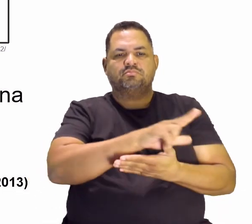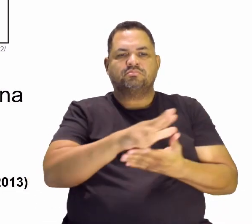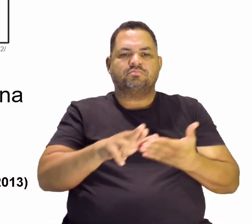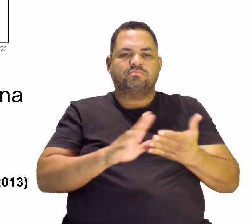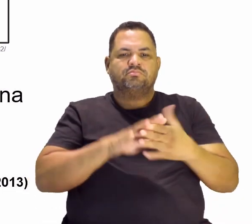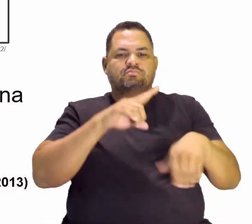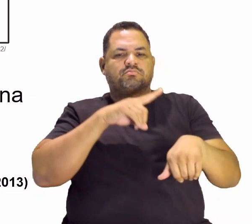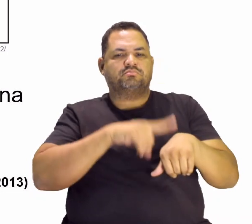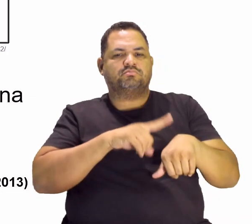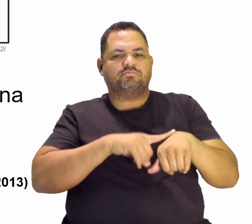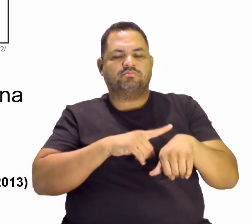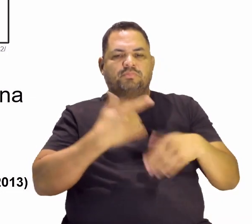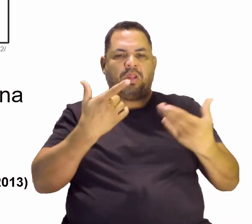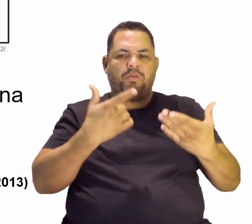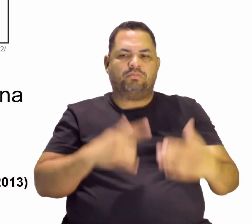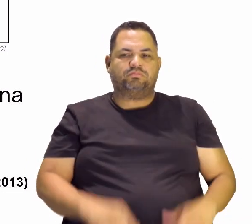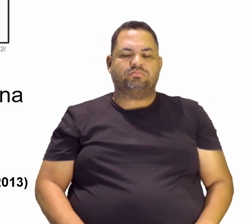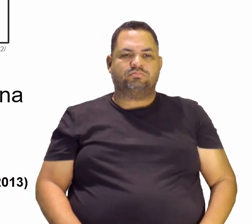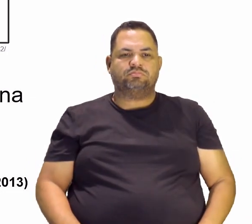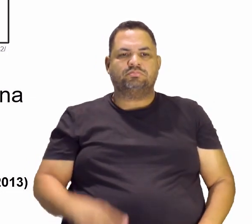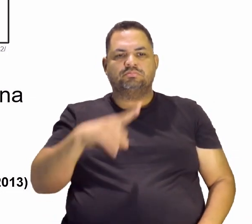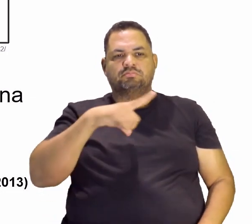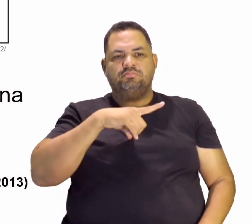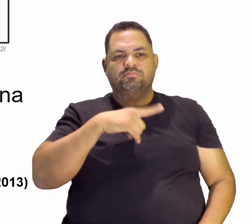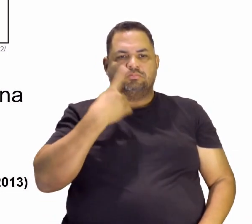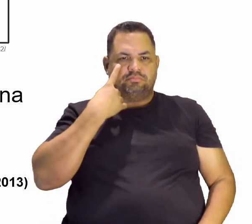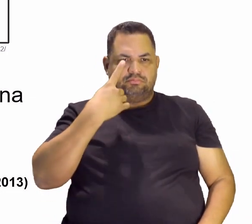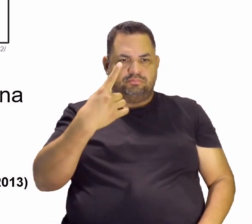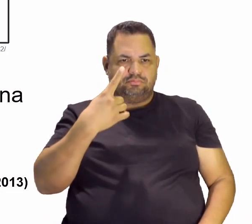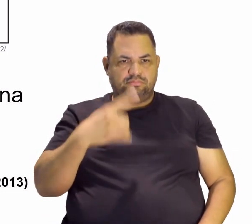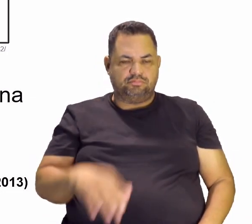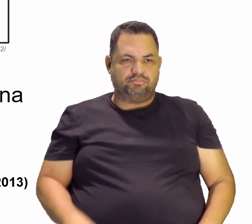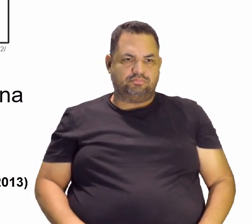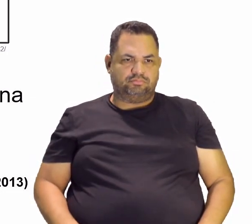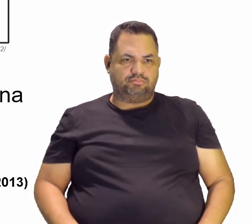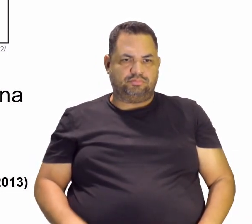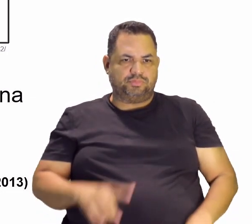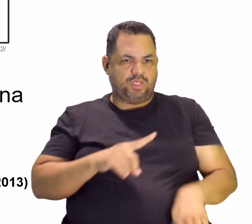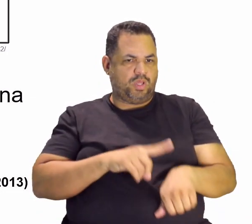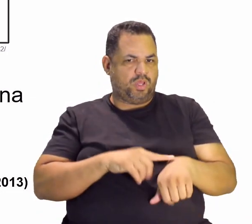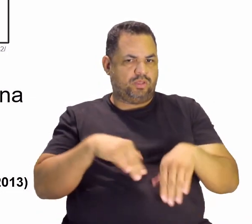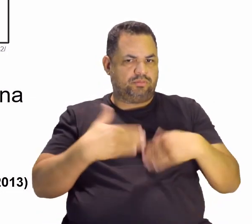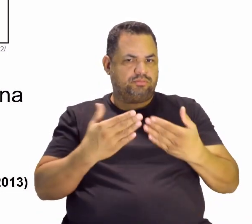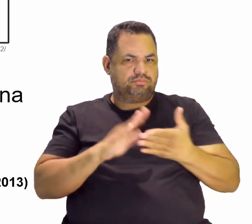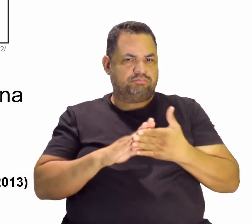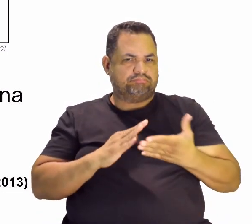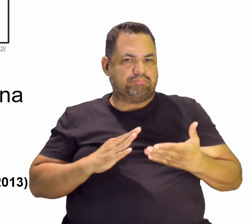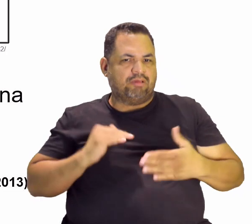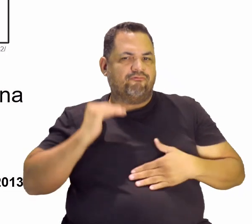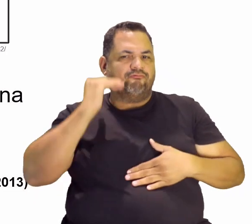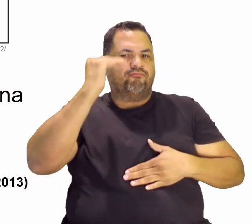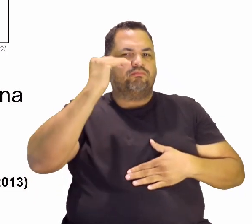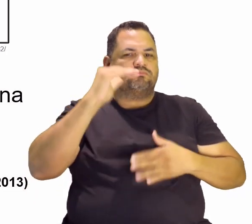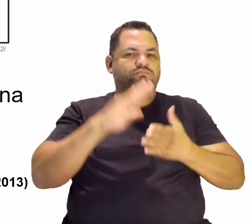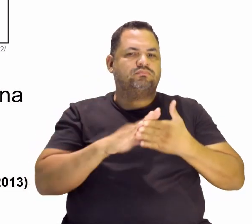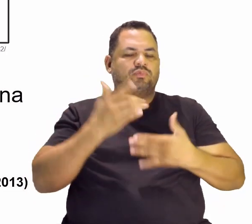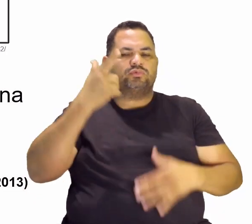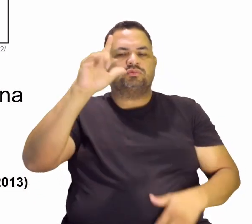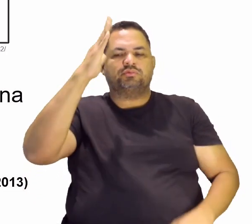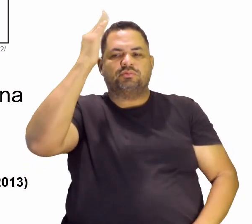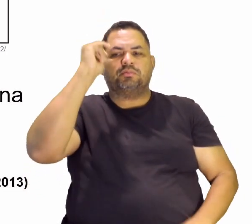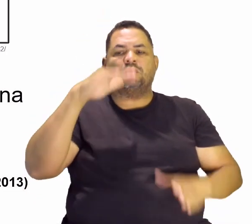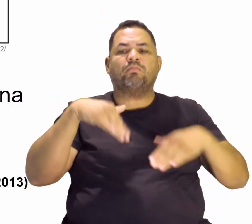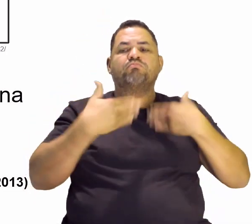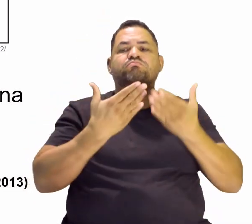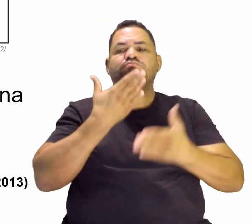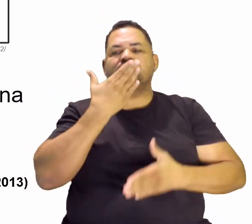intensidades e durações. Nós temos que observar essas durações, essas intensidades, para a gente conseguir saber qual tipo